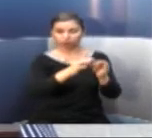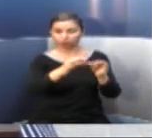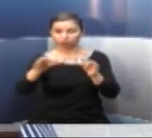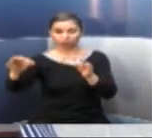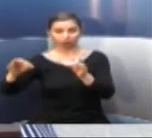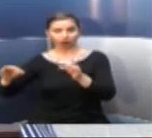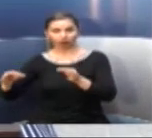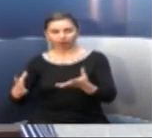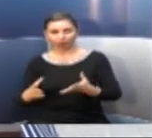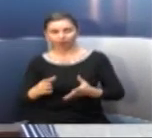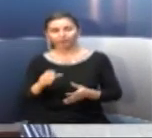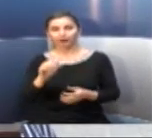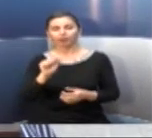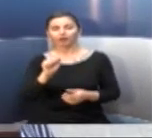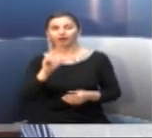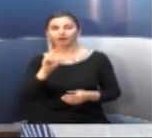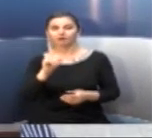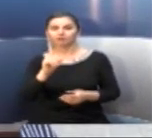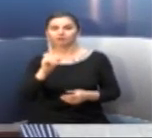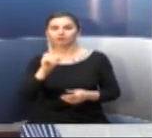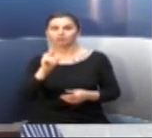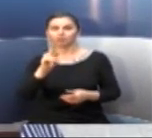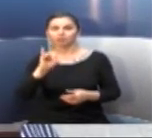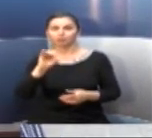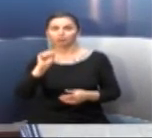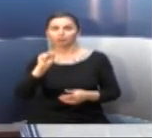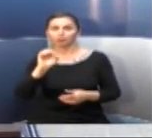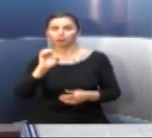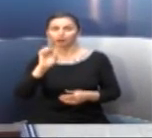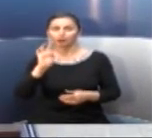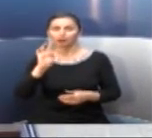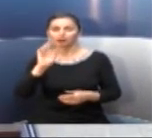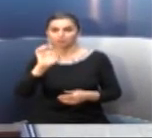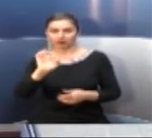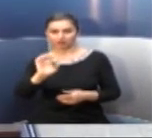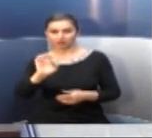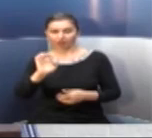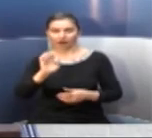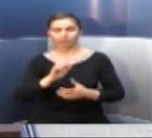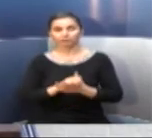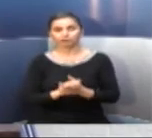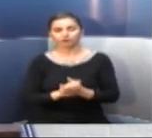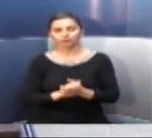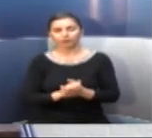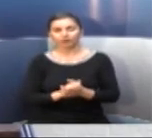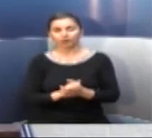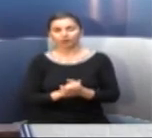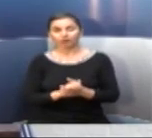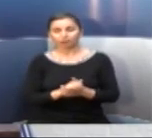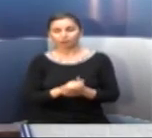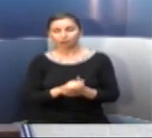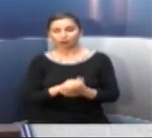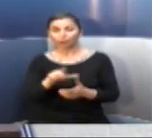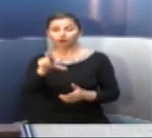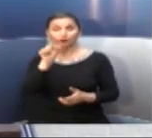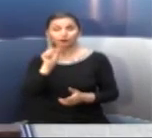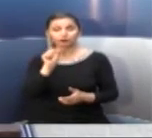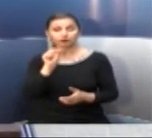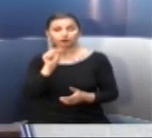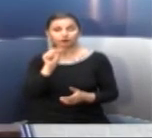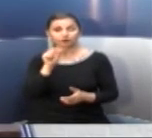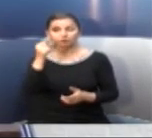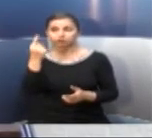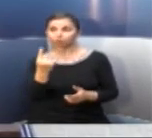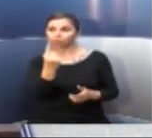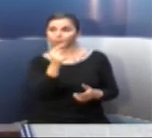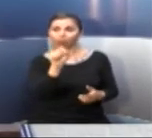na pessoa da sua presidente, Geralda Aparecida Alves Costa, destinou alguns deficientes para vir levar